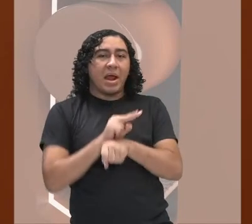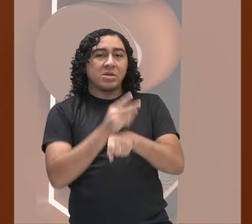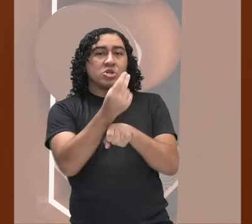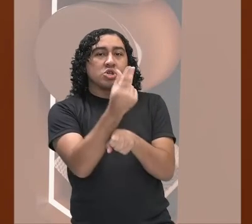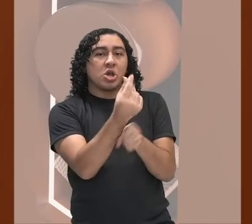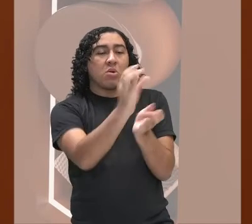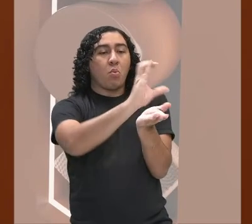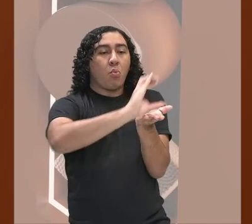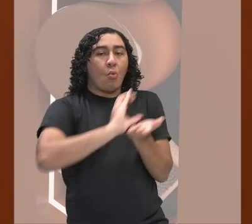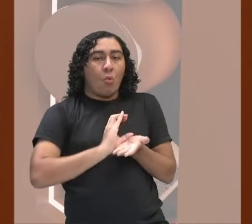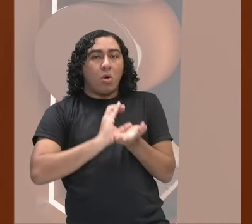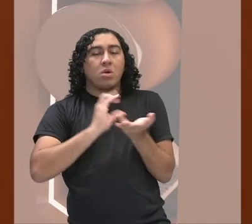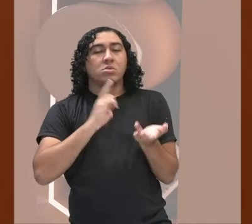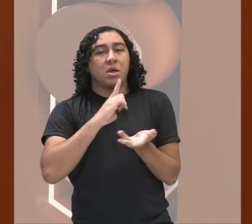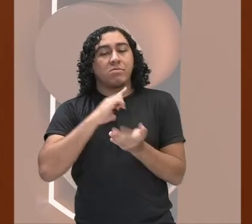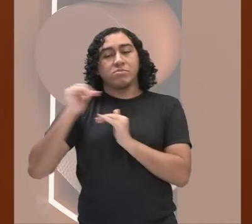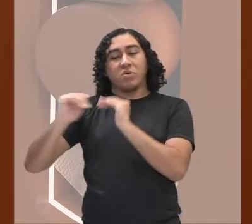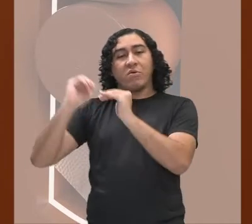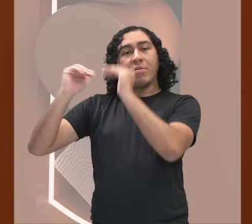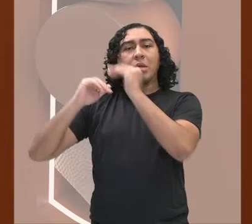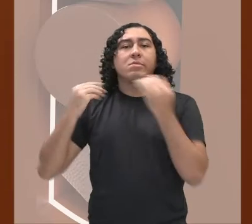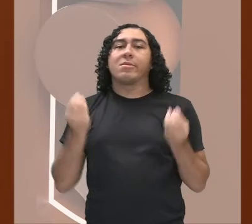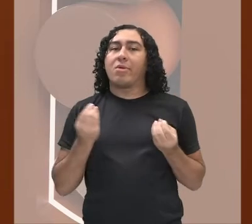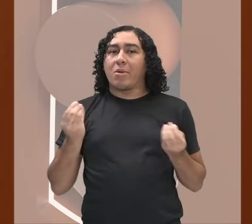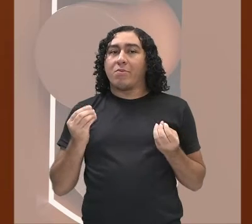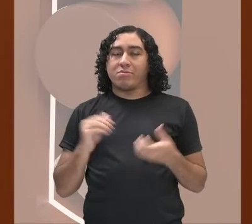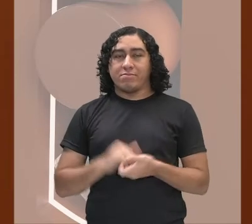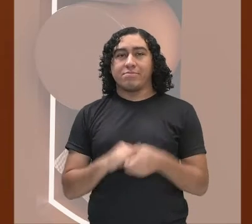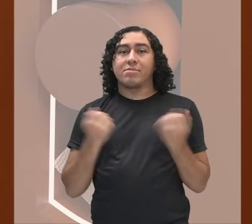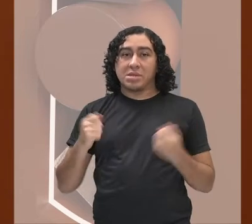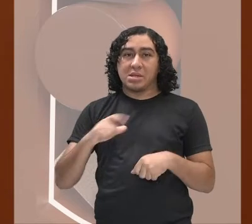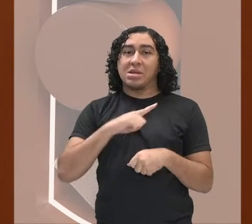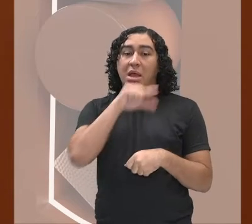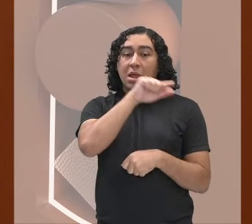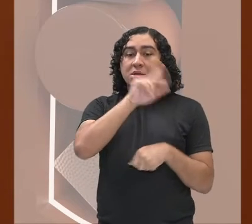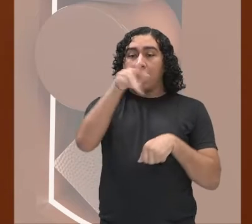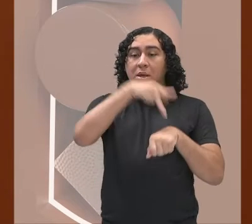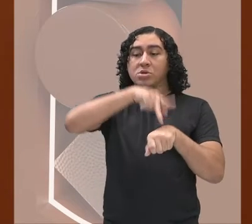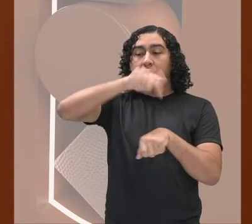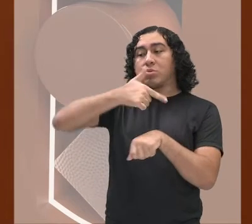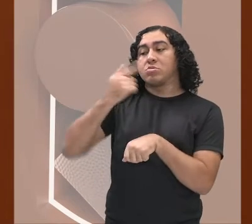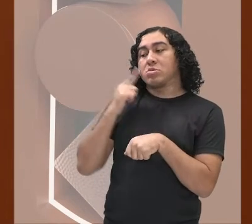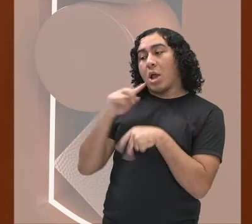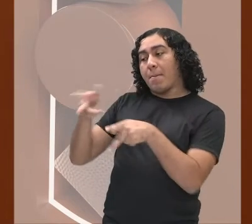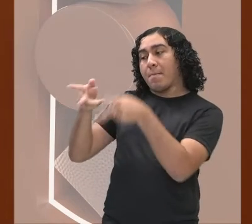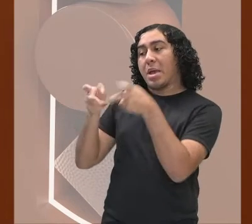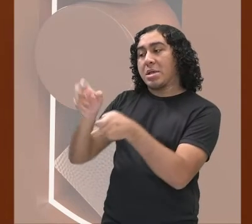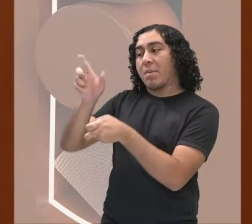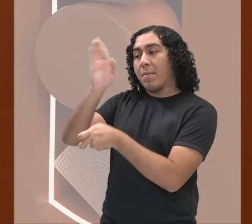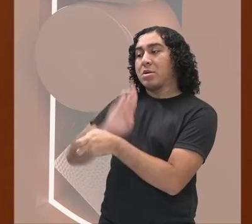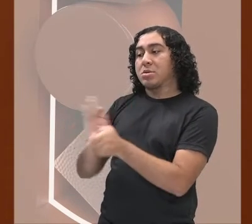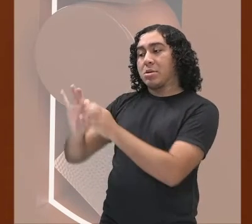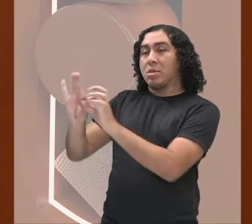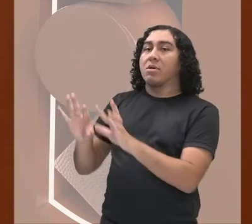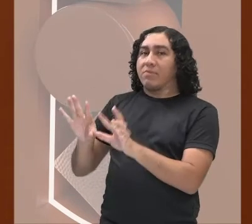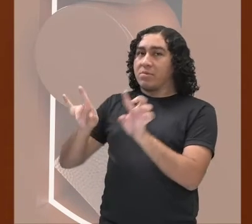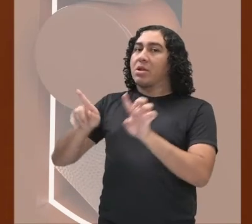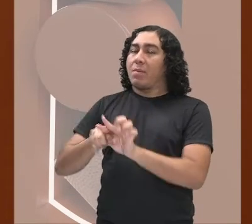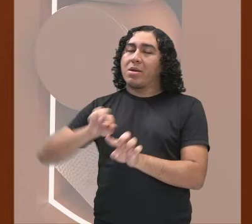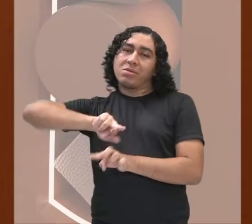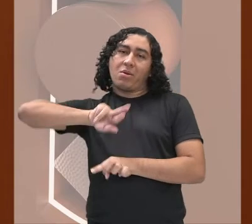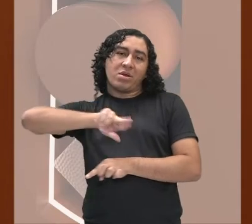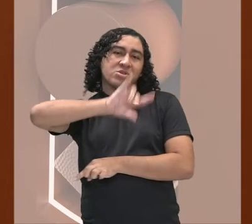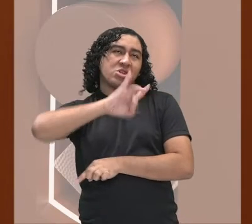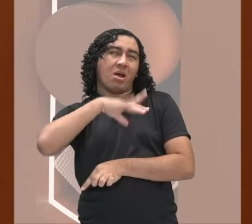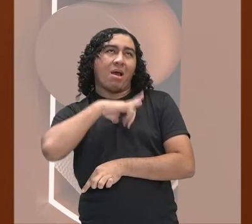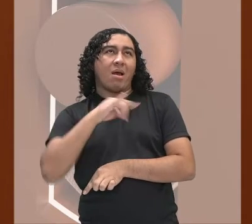países para você se desenvolver. Então é necessário que tenha esse reconhecimento. Então não basta só você dizer